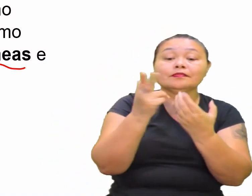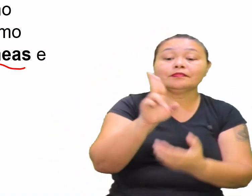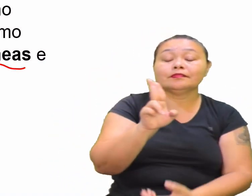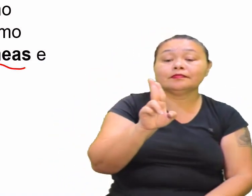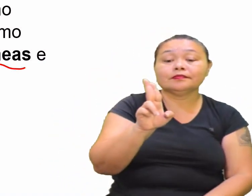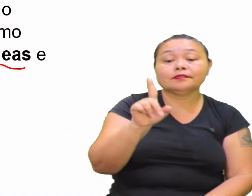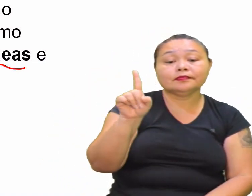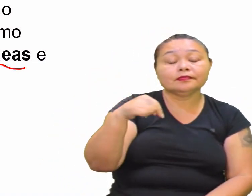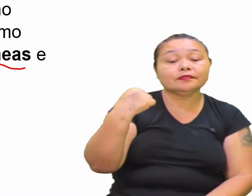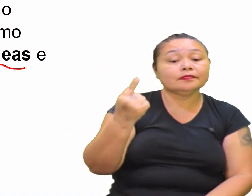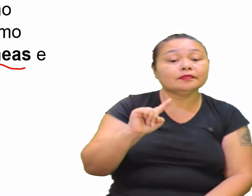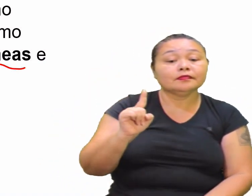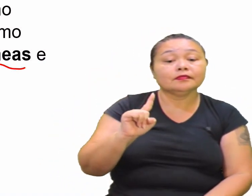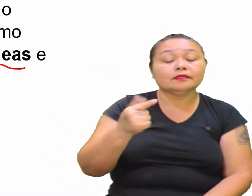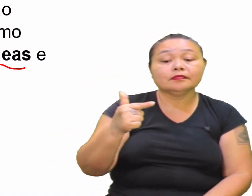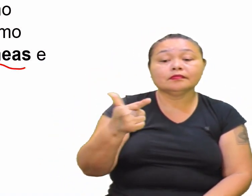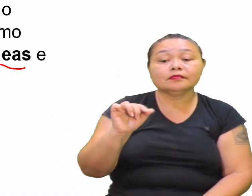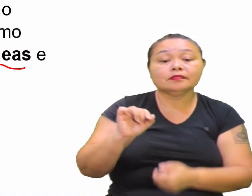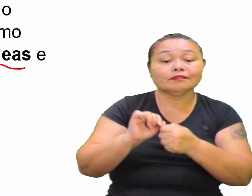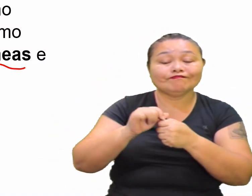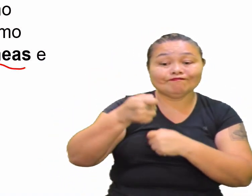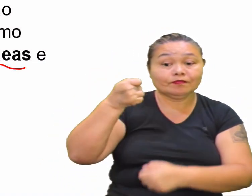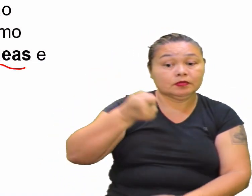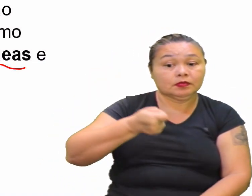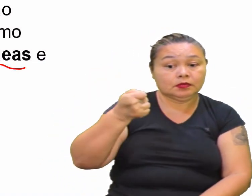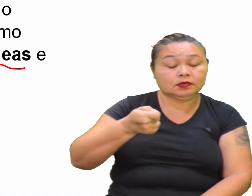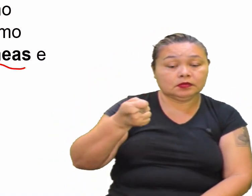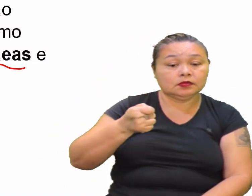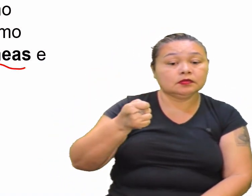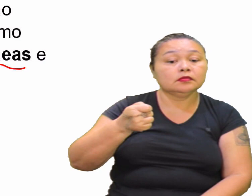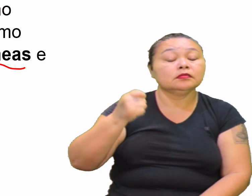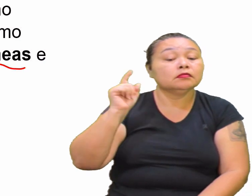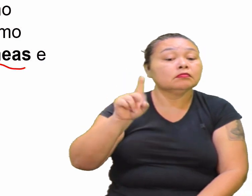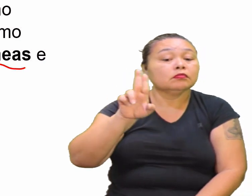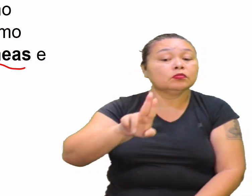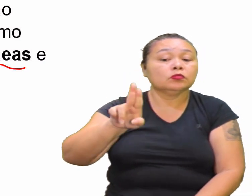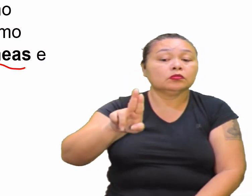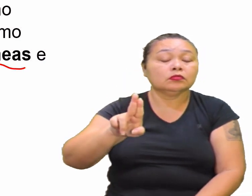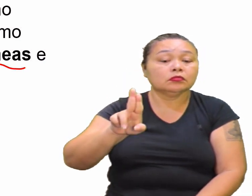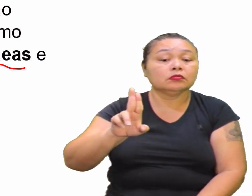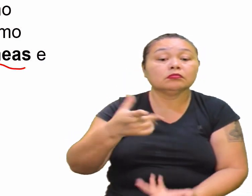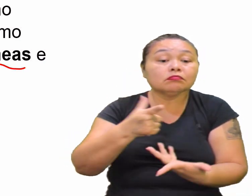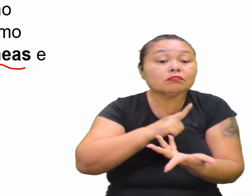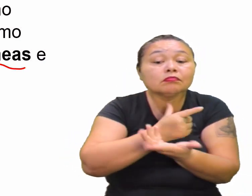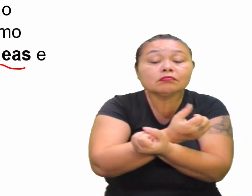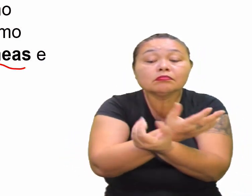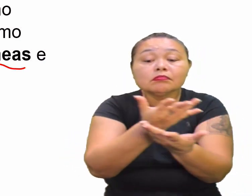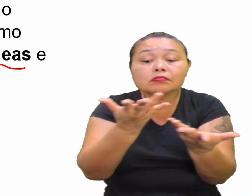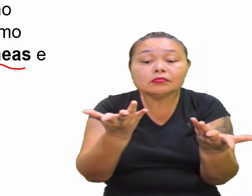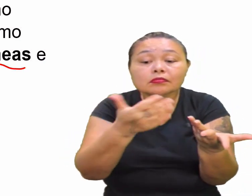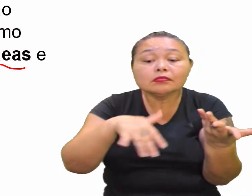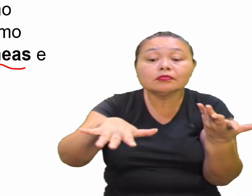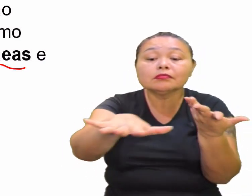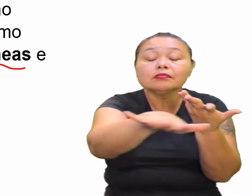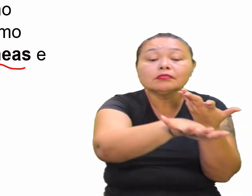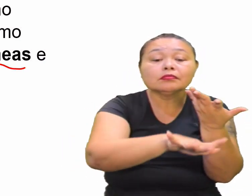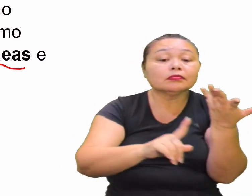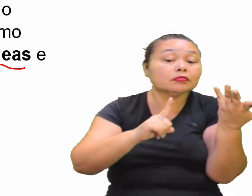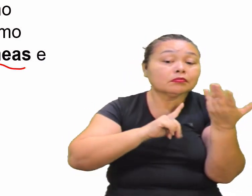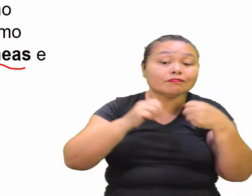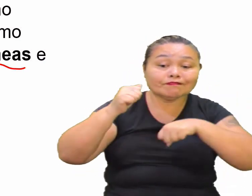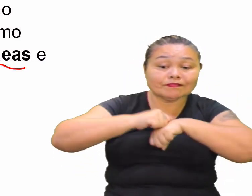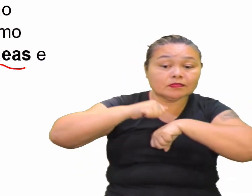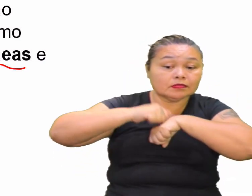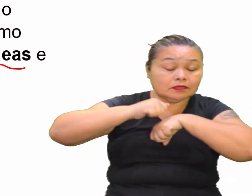chamadas de pioneiras porque elas não têm tantas exigências. Elas vão utilizar aquilo que está disponível ali no ambiente. O que, que você tem?